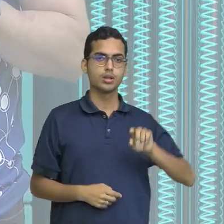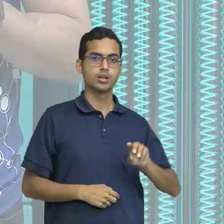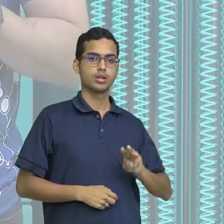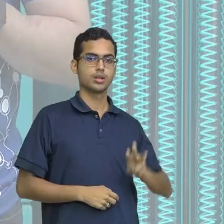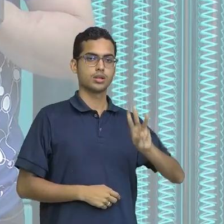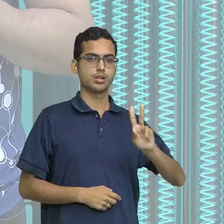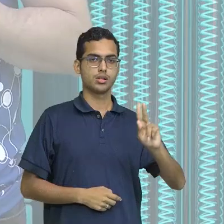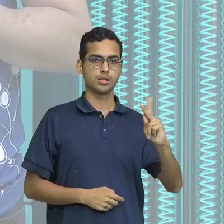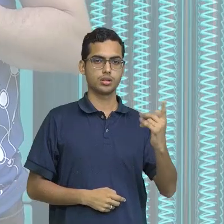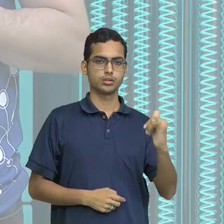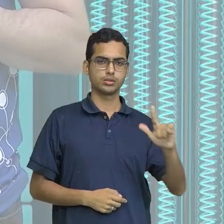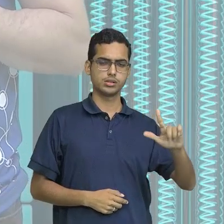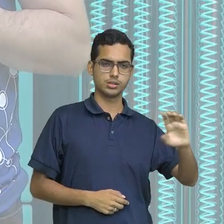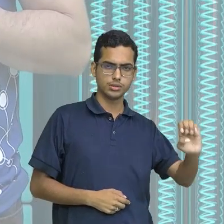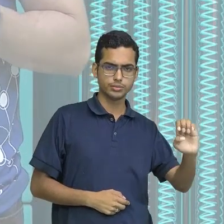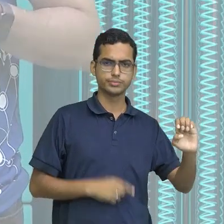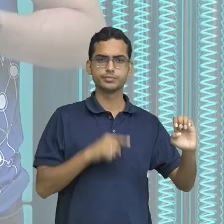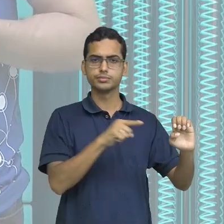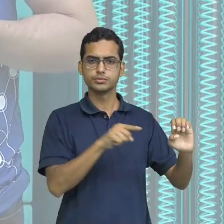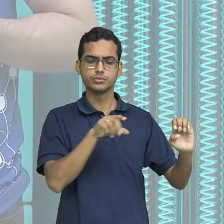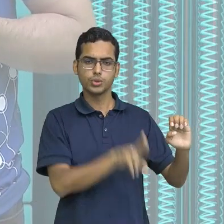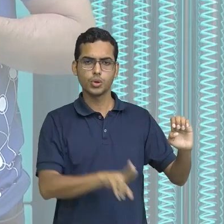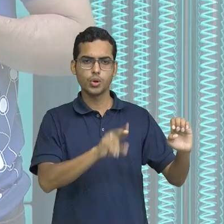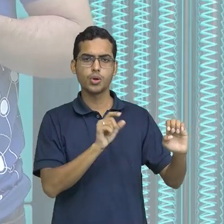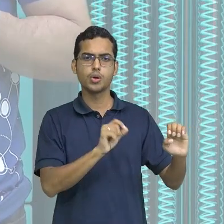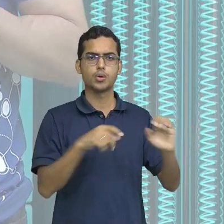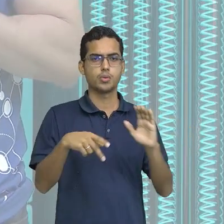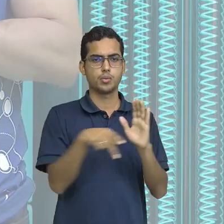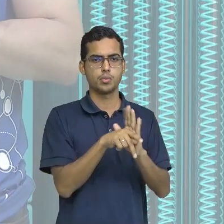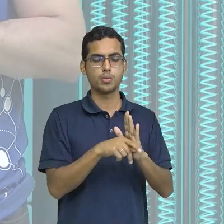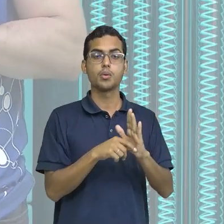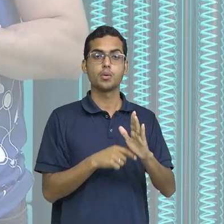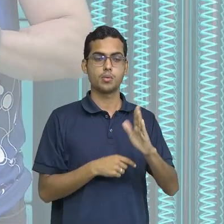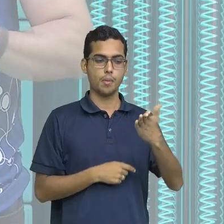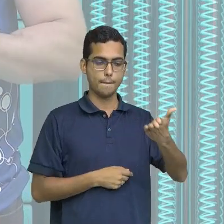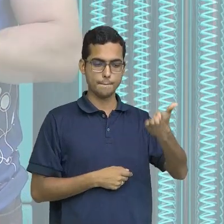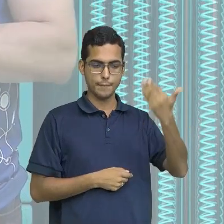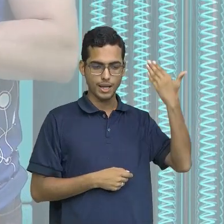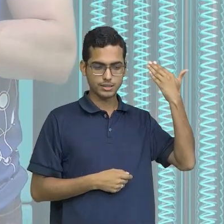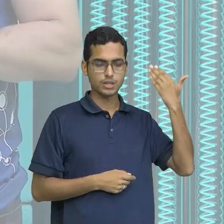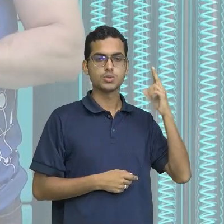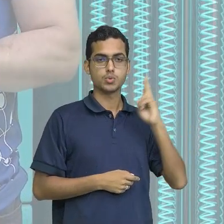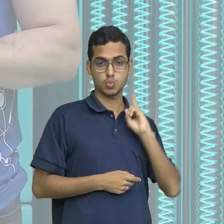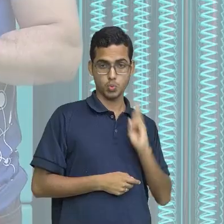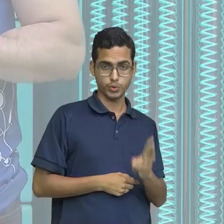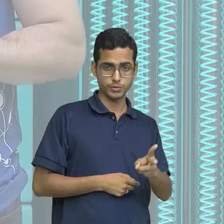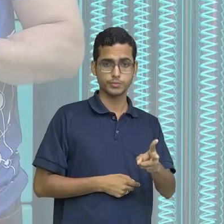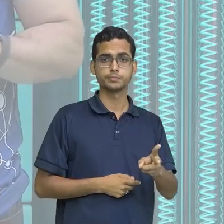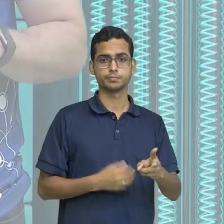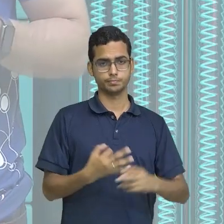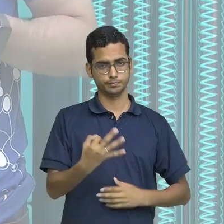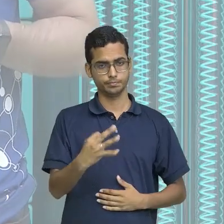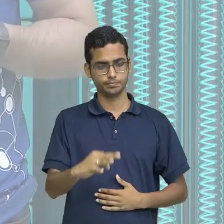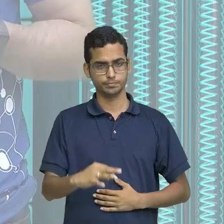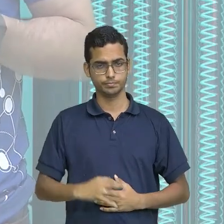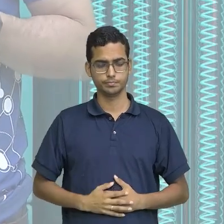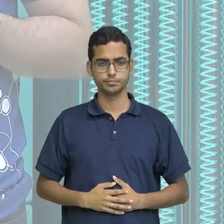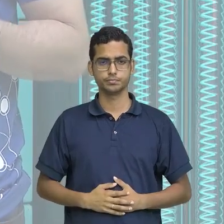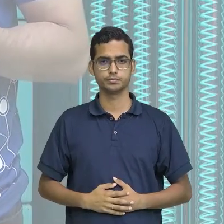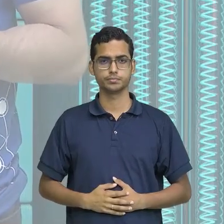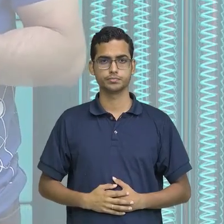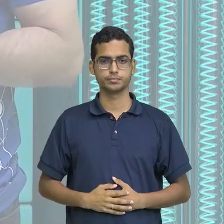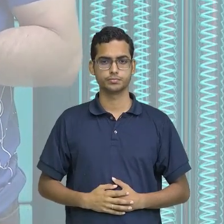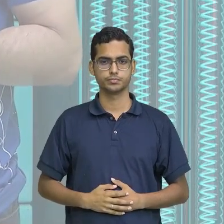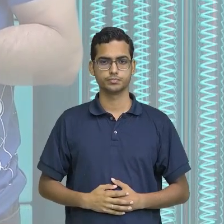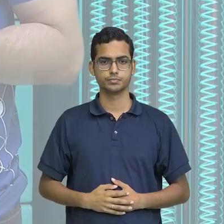enquanto, para introduzir o Past Continuous, tá bom? O primeiro acompanha orações que estão no Simple Past, o segundo acompanha